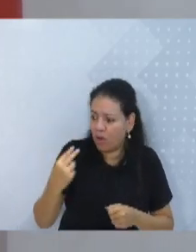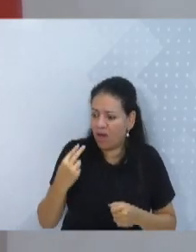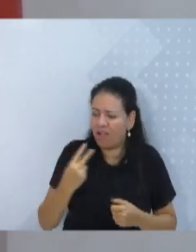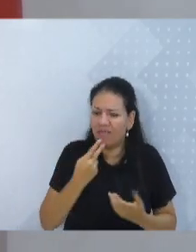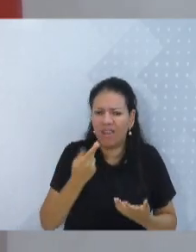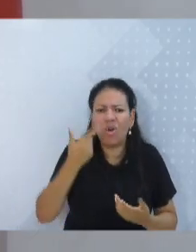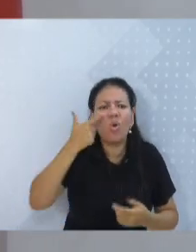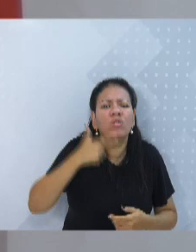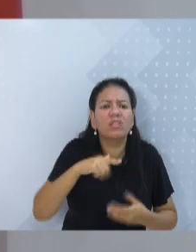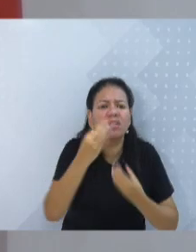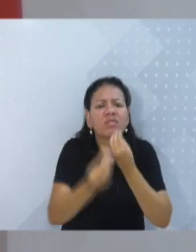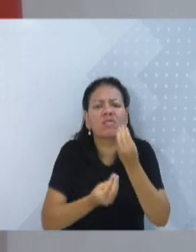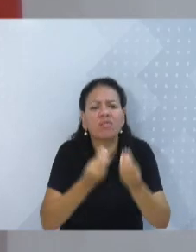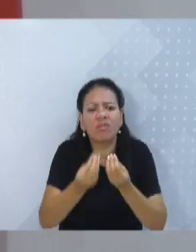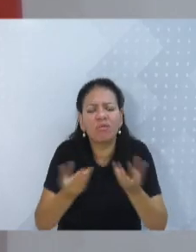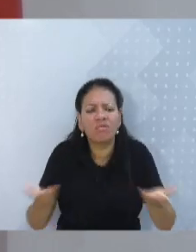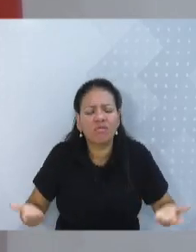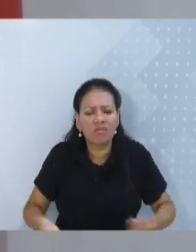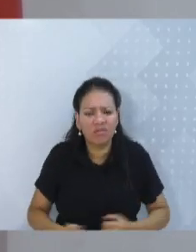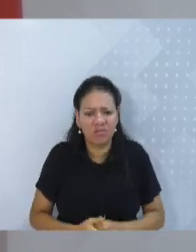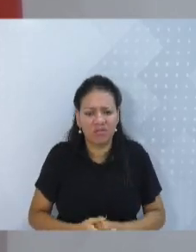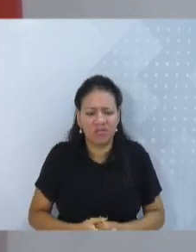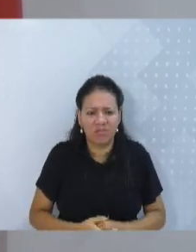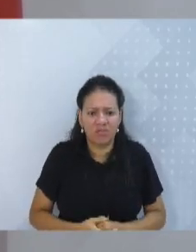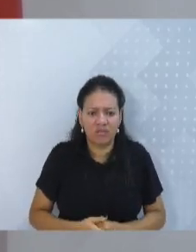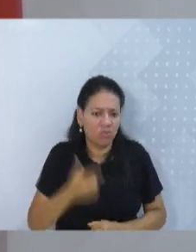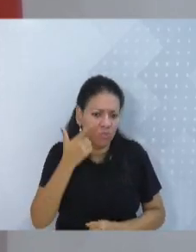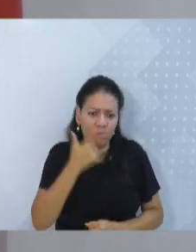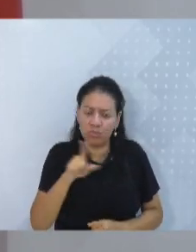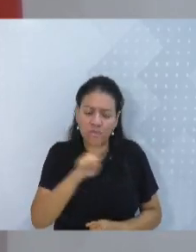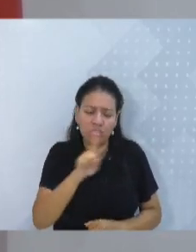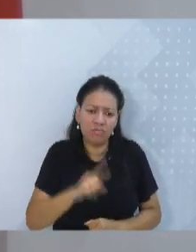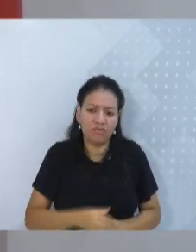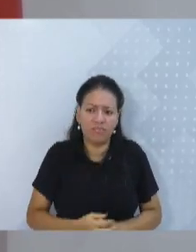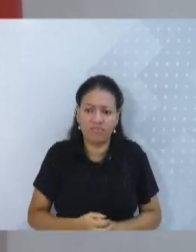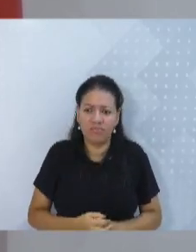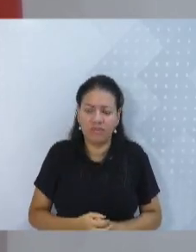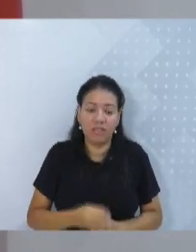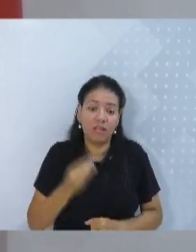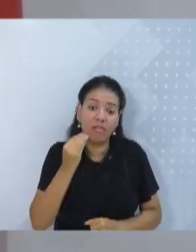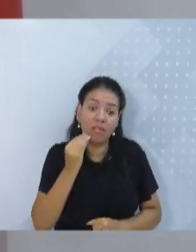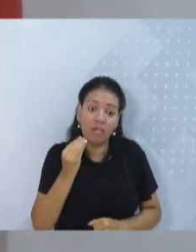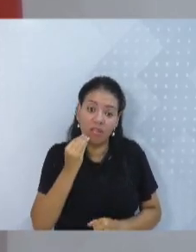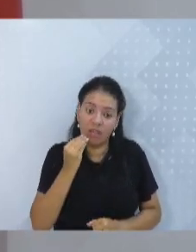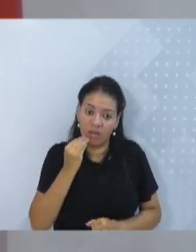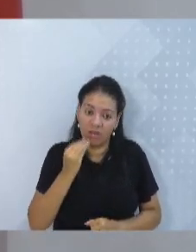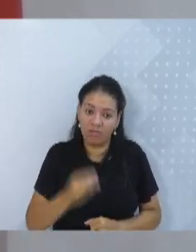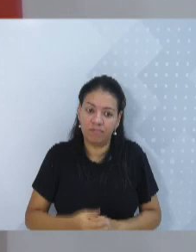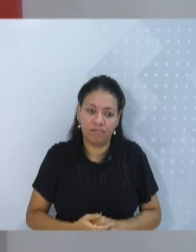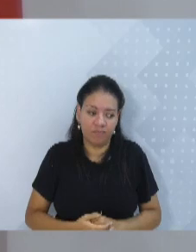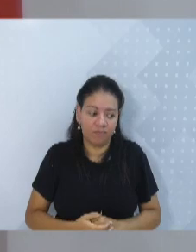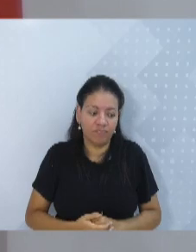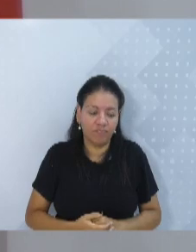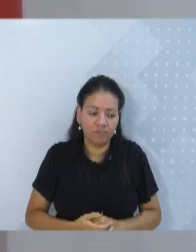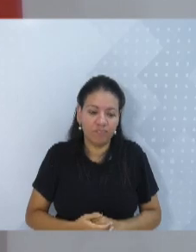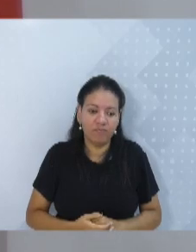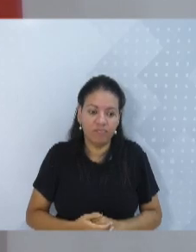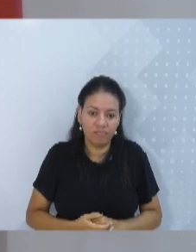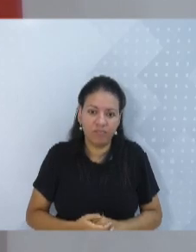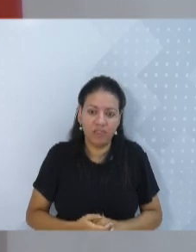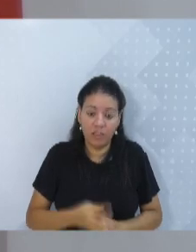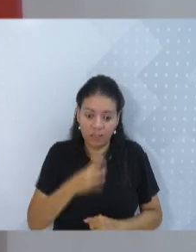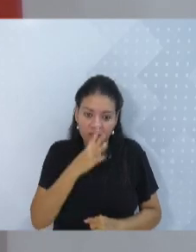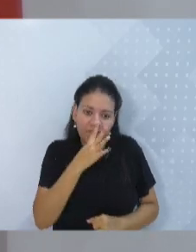que você dá conta a gente não dá conta a gente tenta e o que